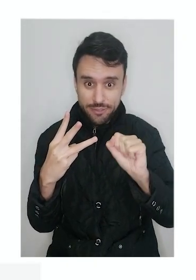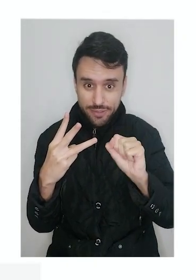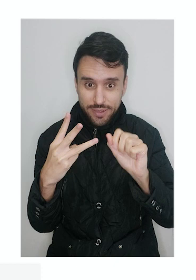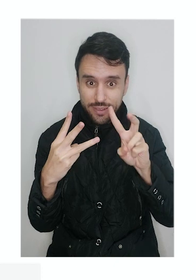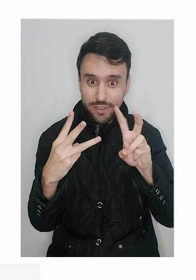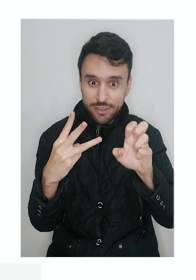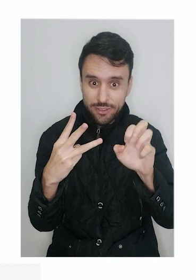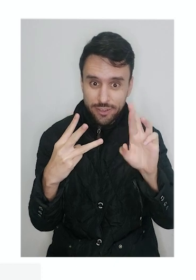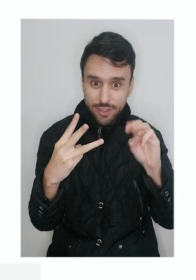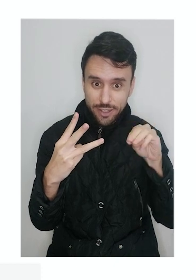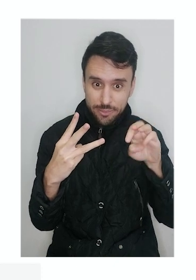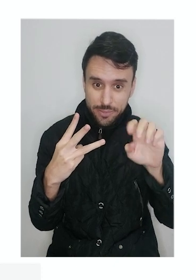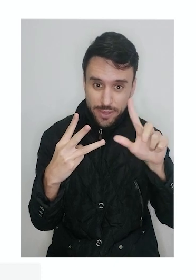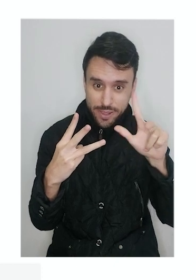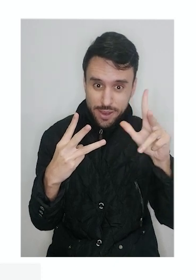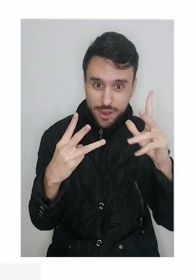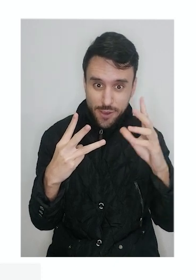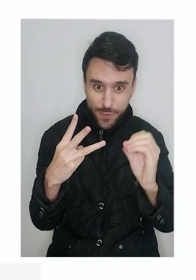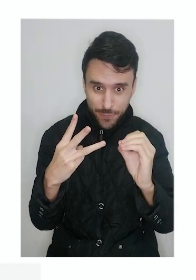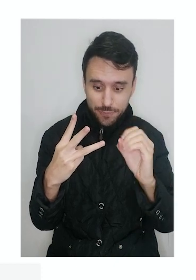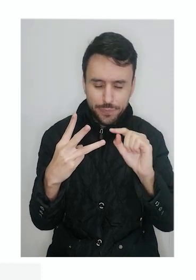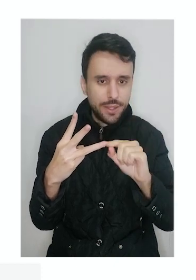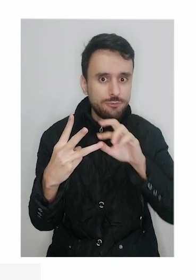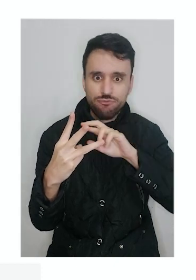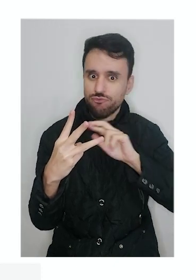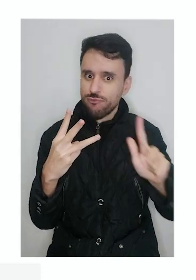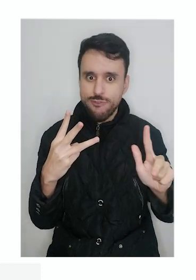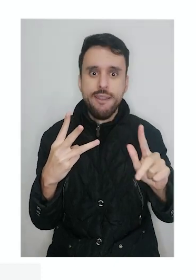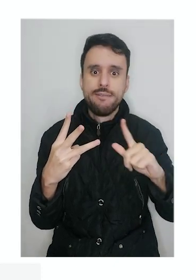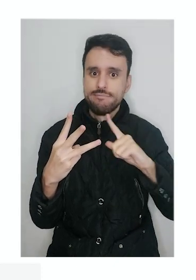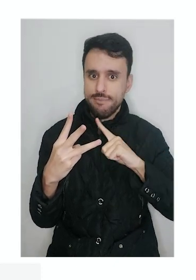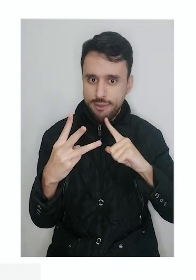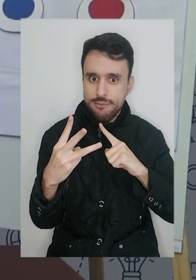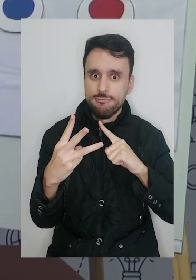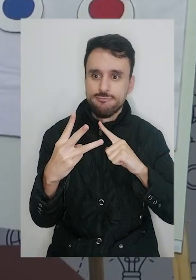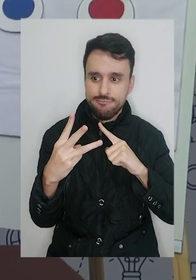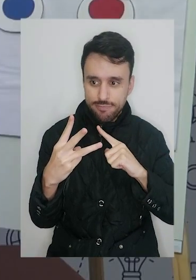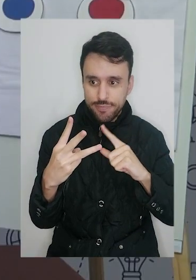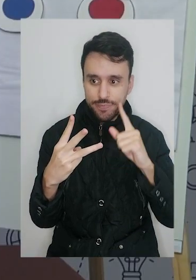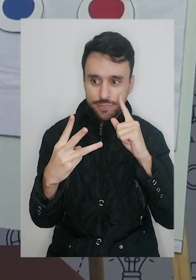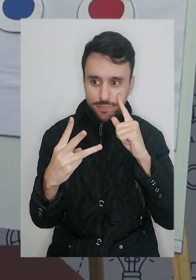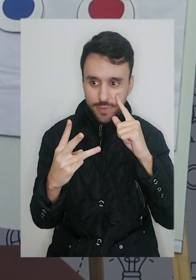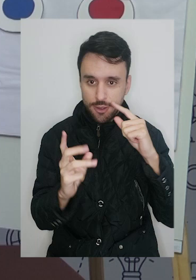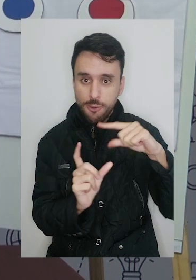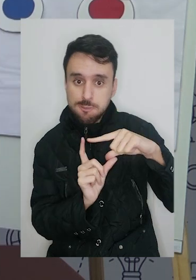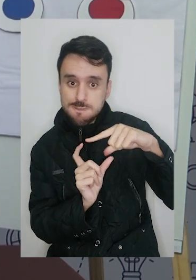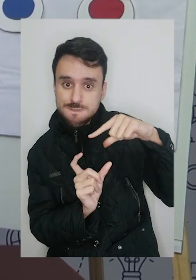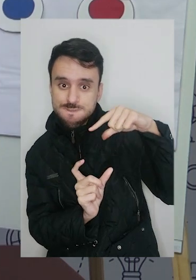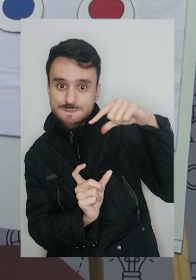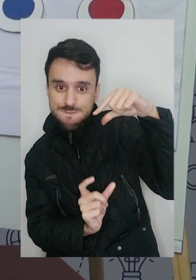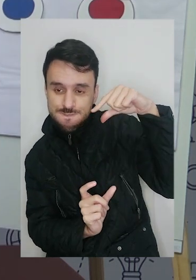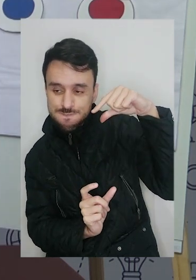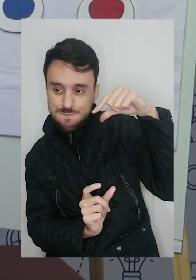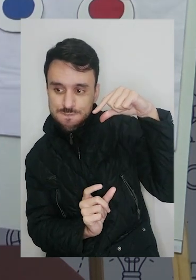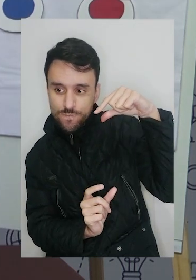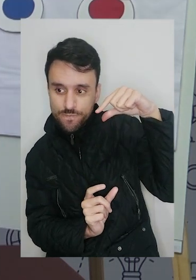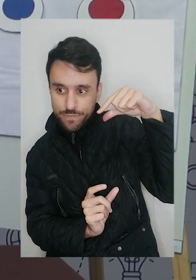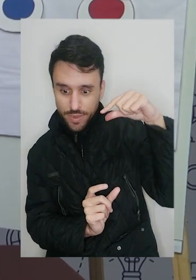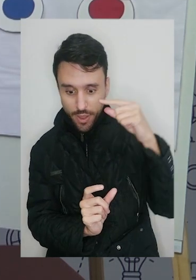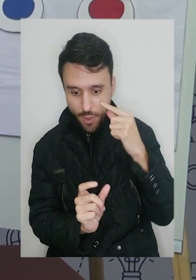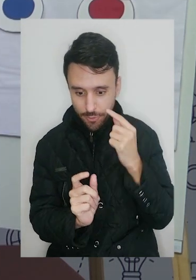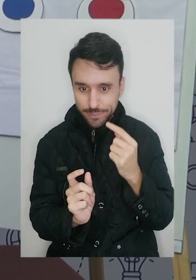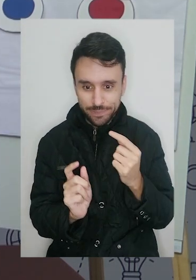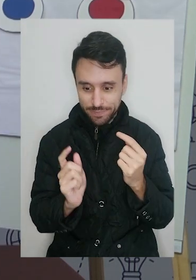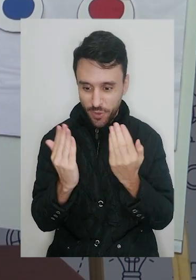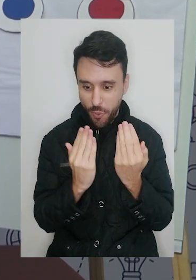já viu esse termômetro? Esse é bem diferente. Olha só, ele já é maior. A diferença de tamanho